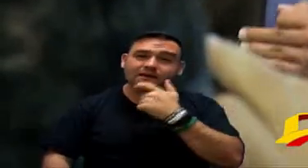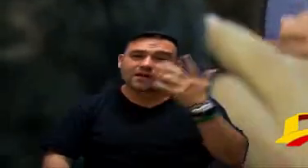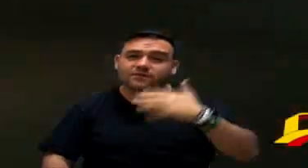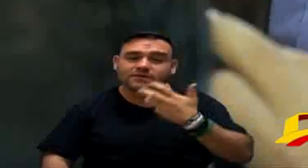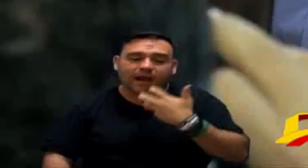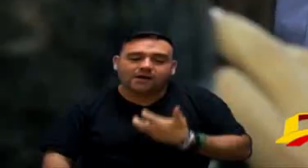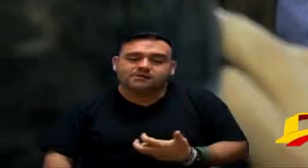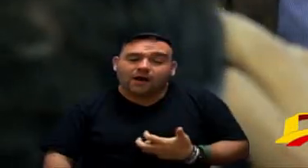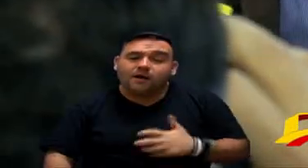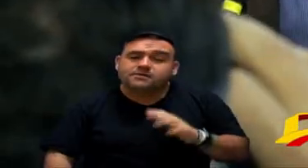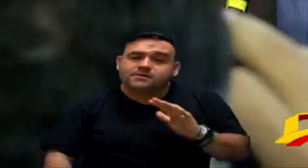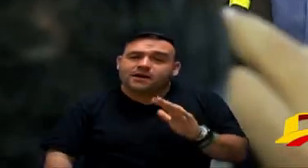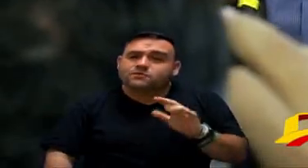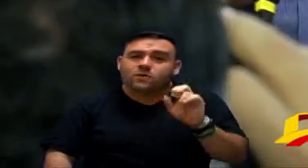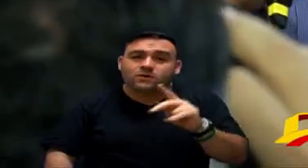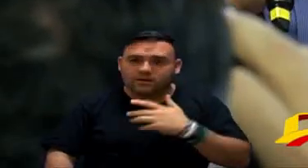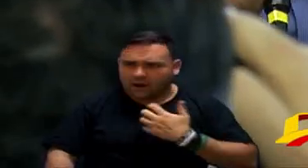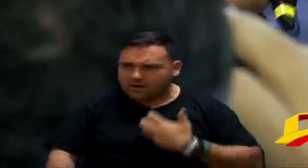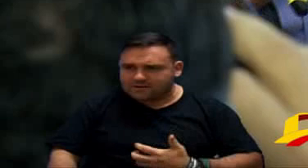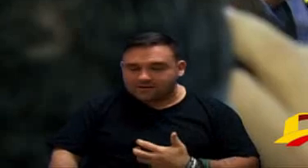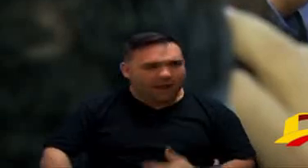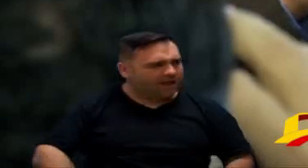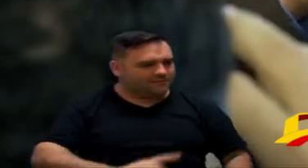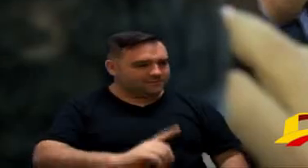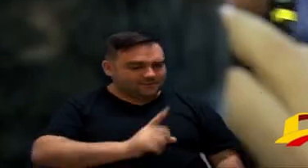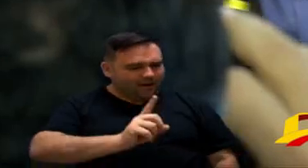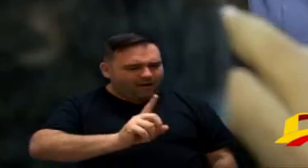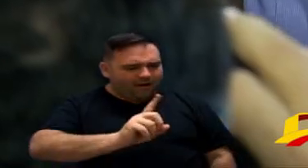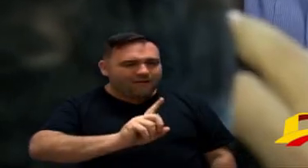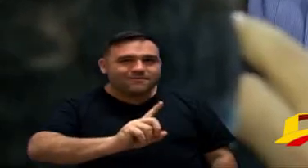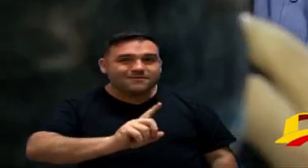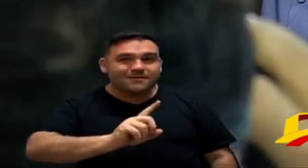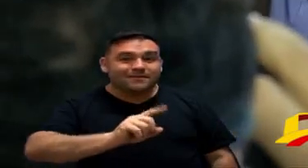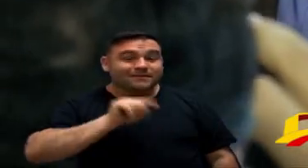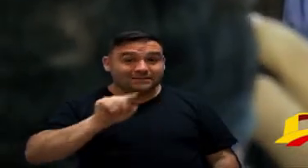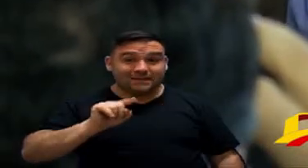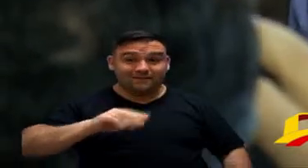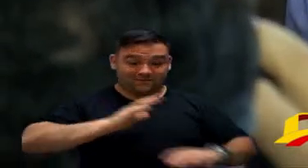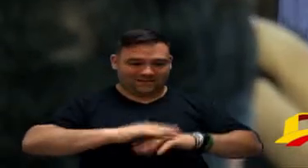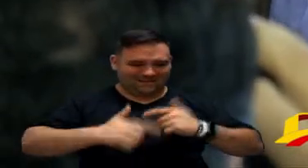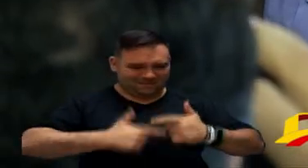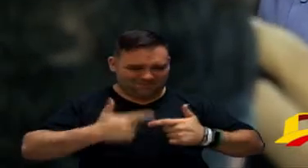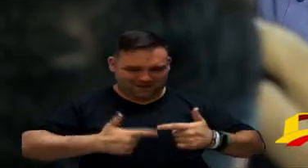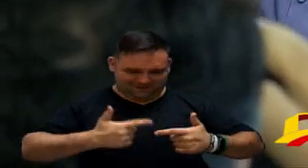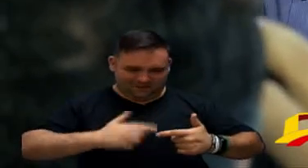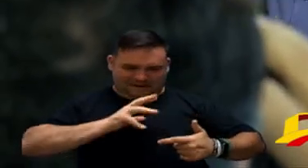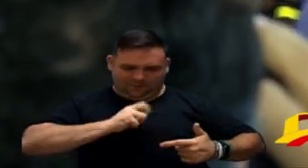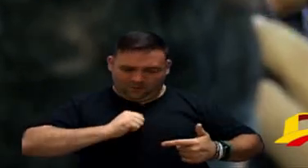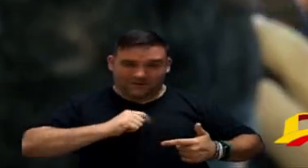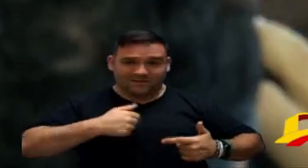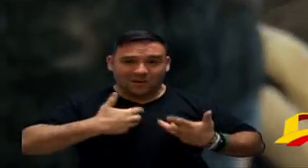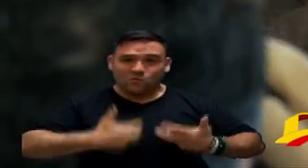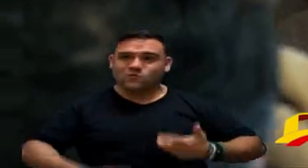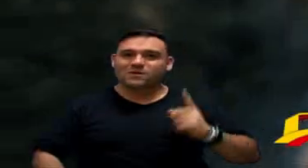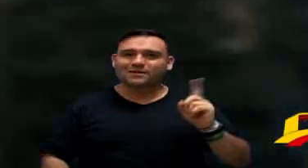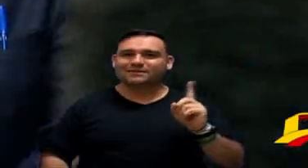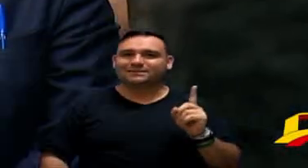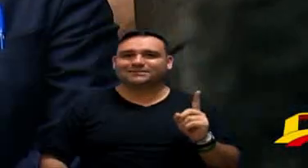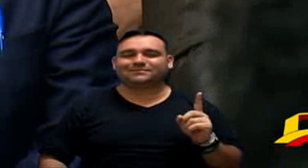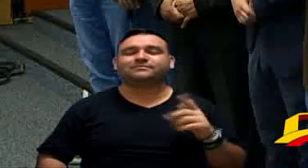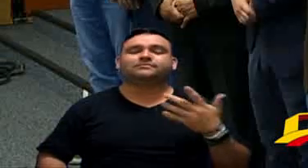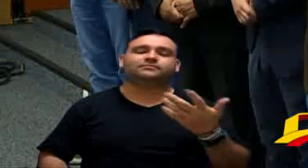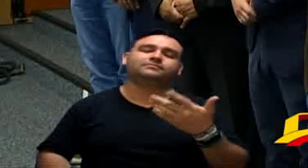abatido Mas ela tá cansado não quando você faz o que você ama você não cansa então ele só quero